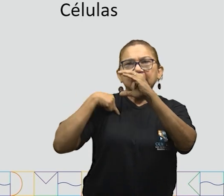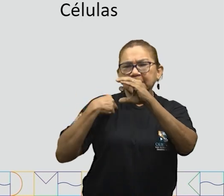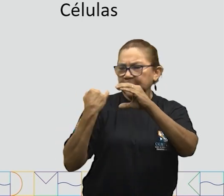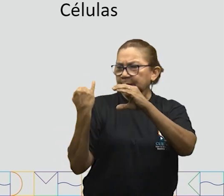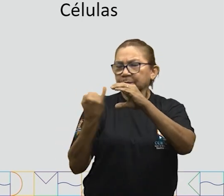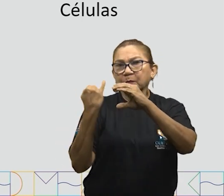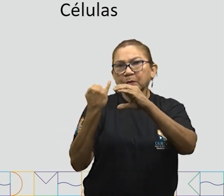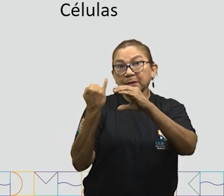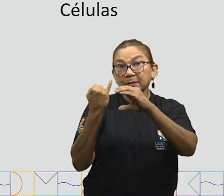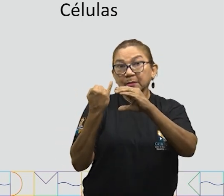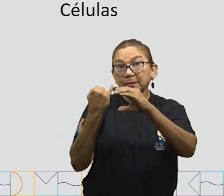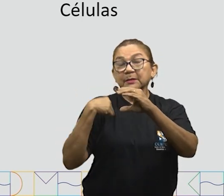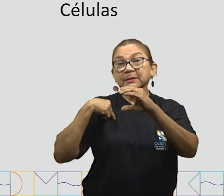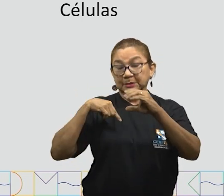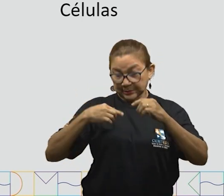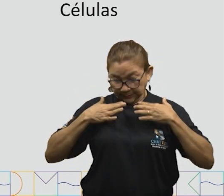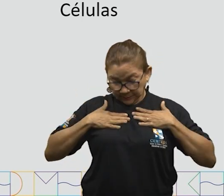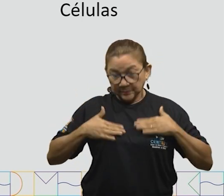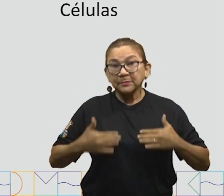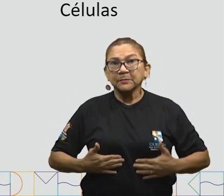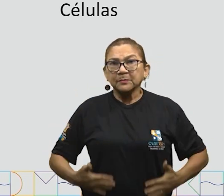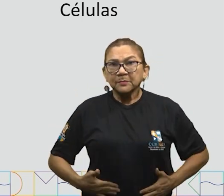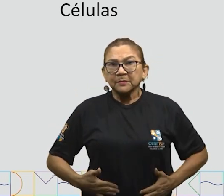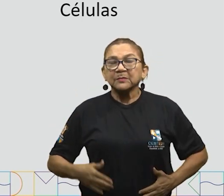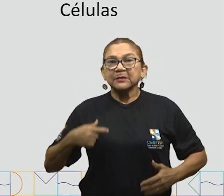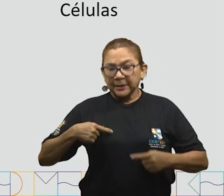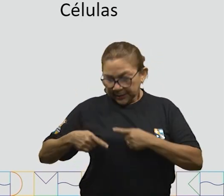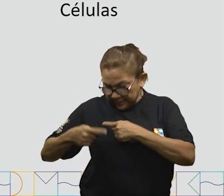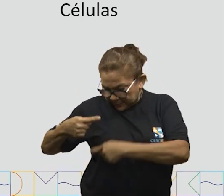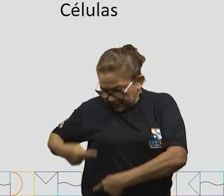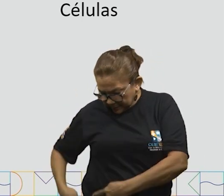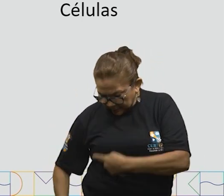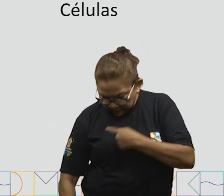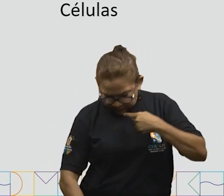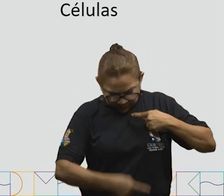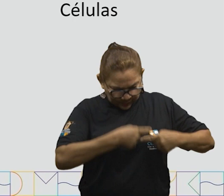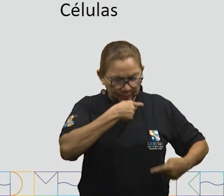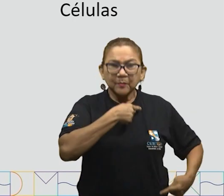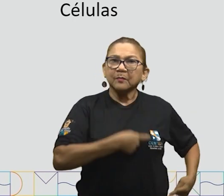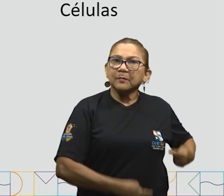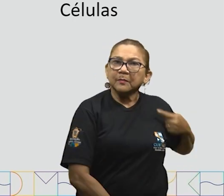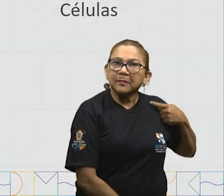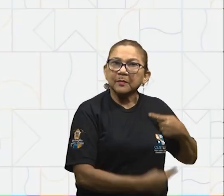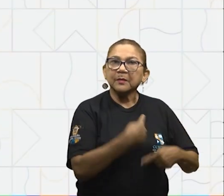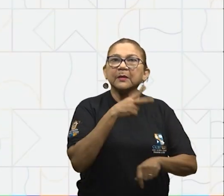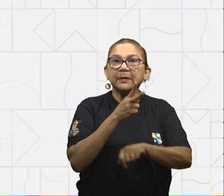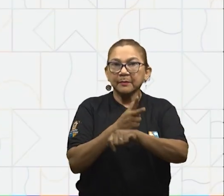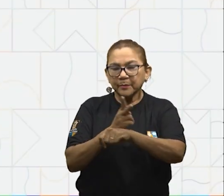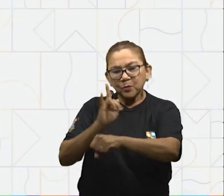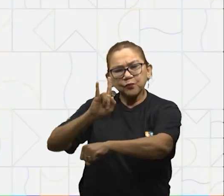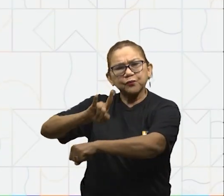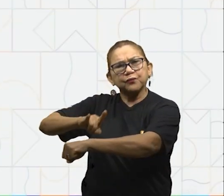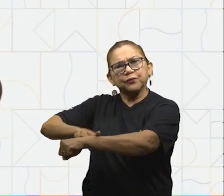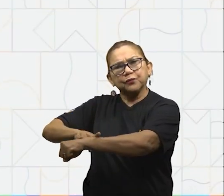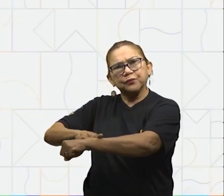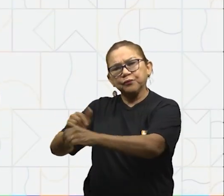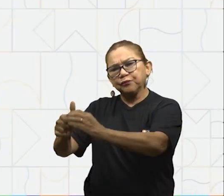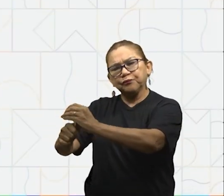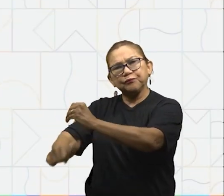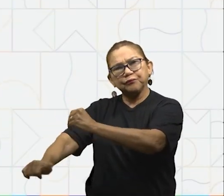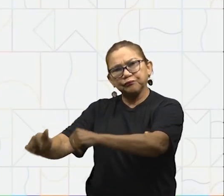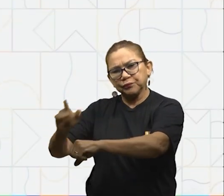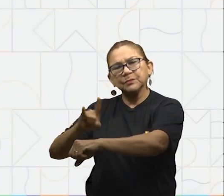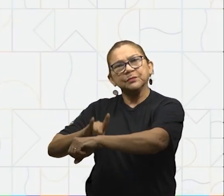necessária para o corpo. Esse processo gera resíduos, que são posteriormente eliminados pela urina. Você deve pensar,